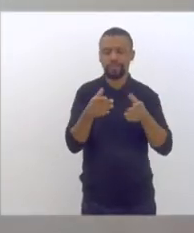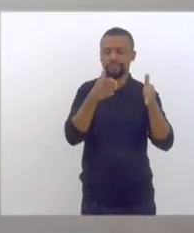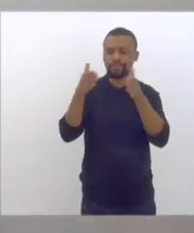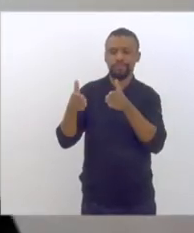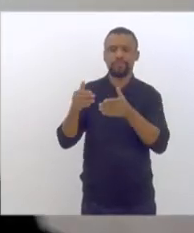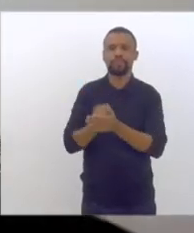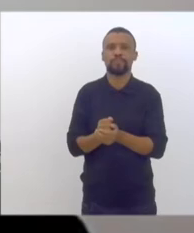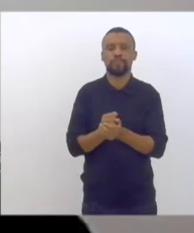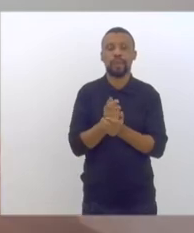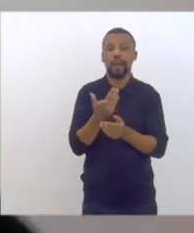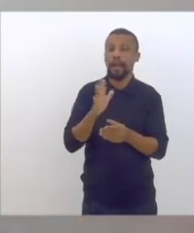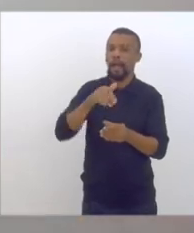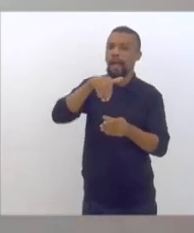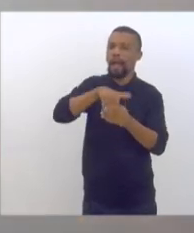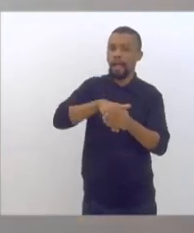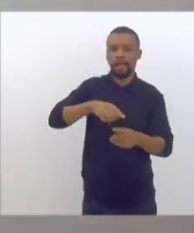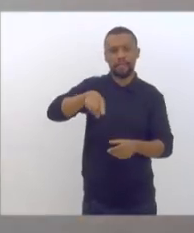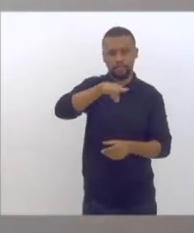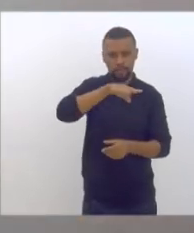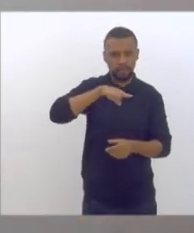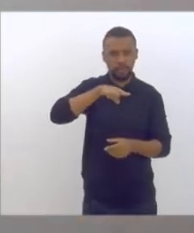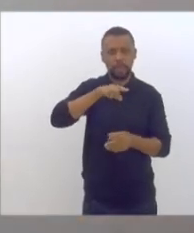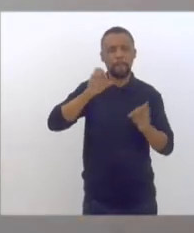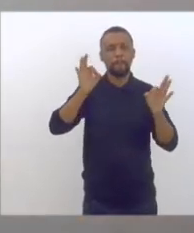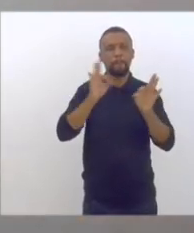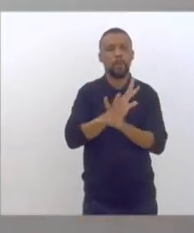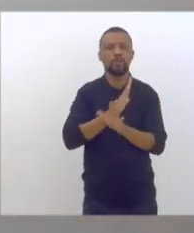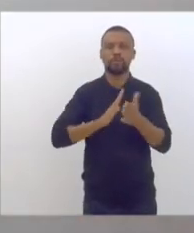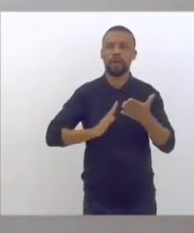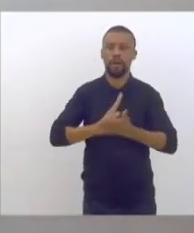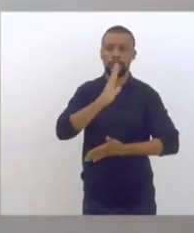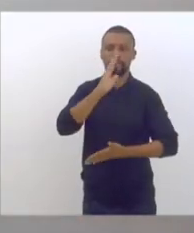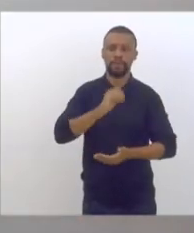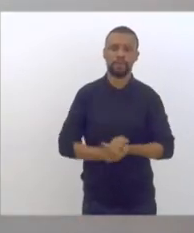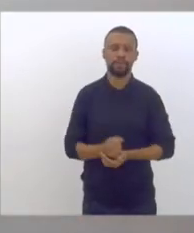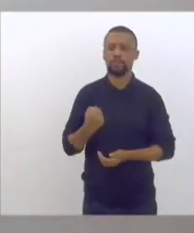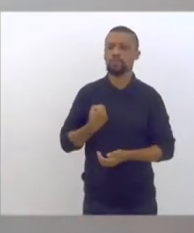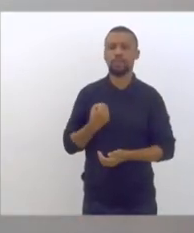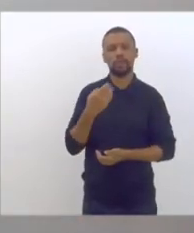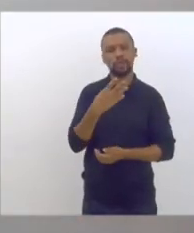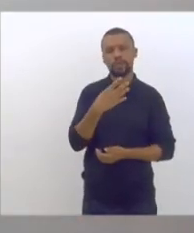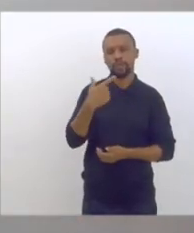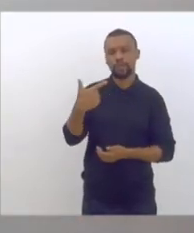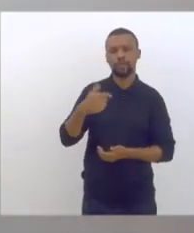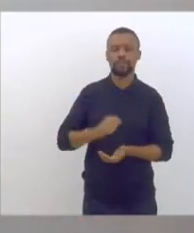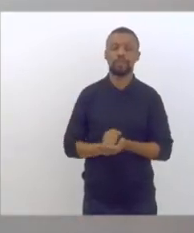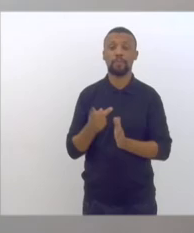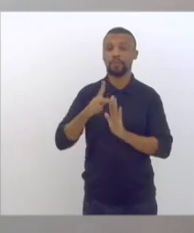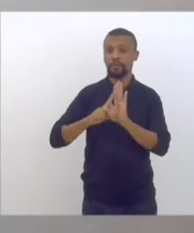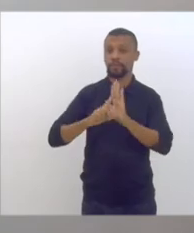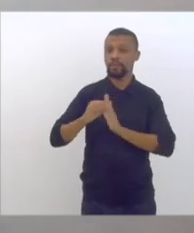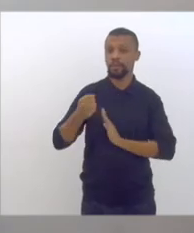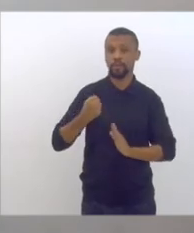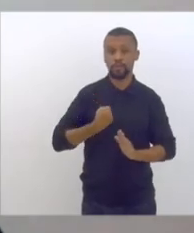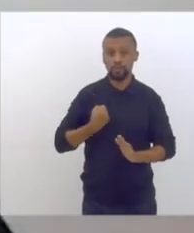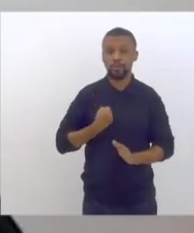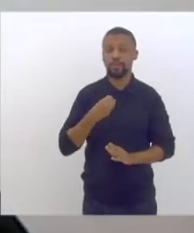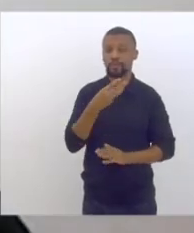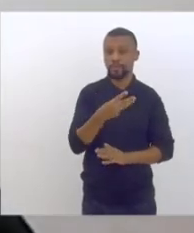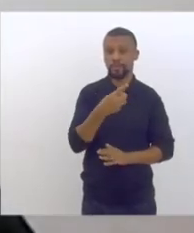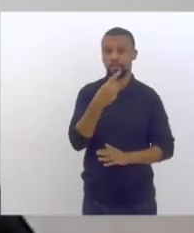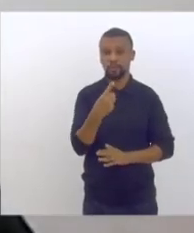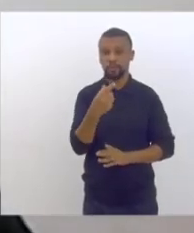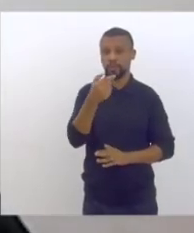votação e aprovado 42 projeto de lei nº